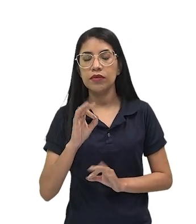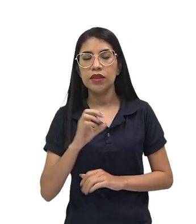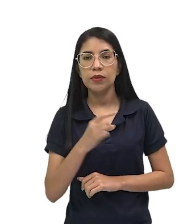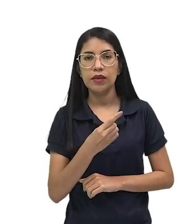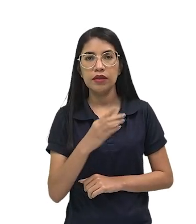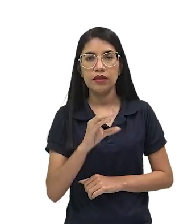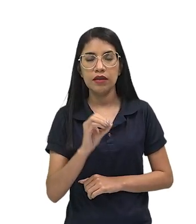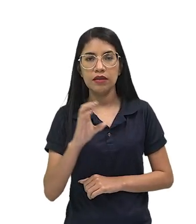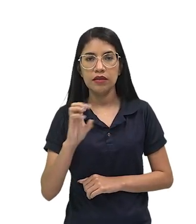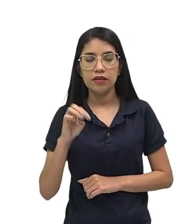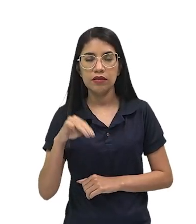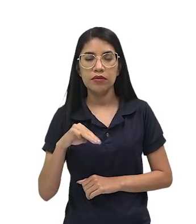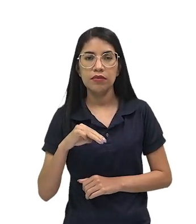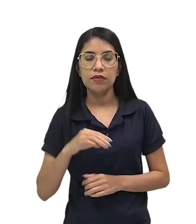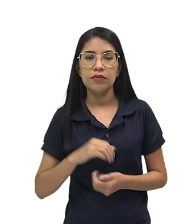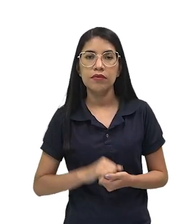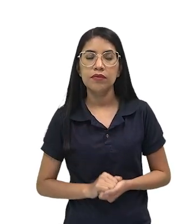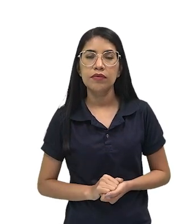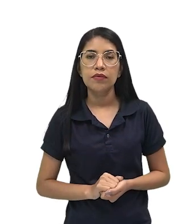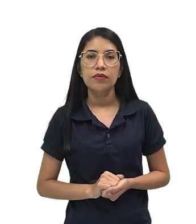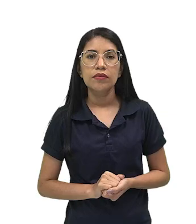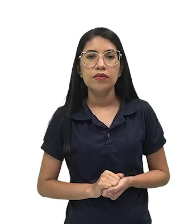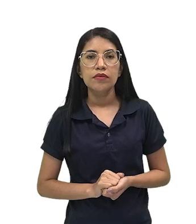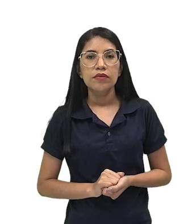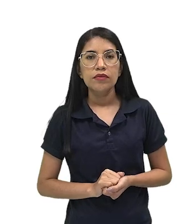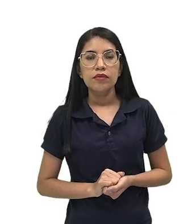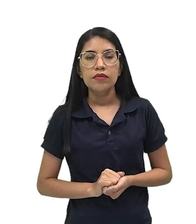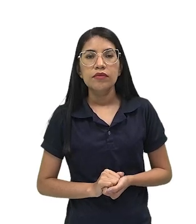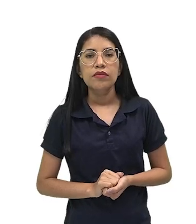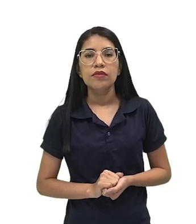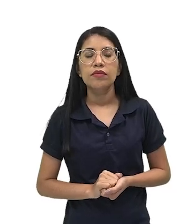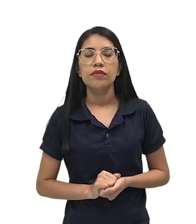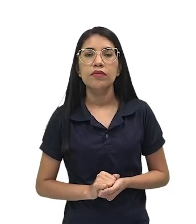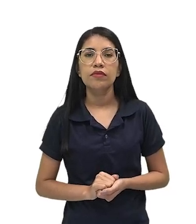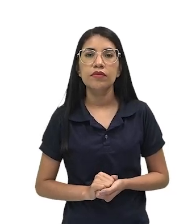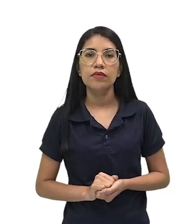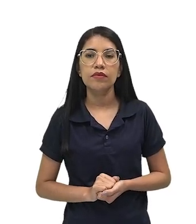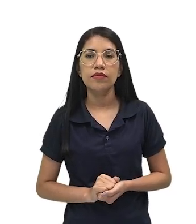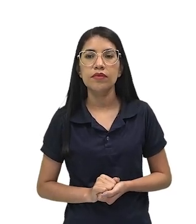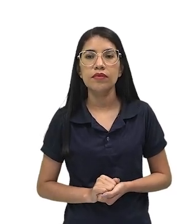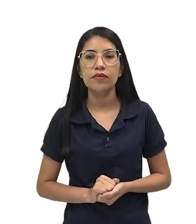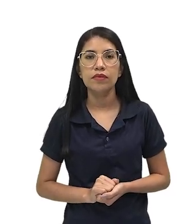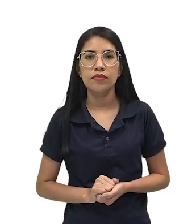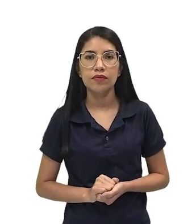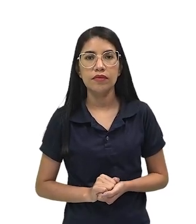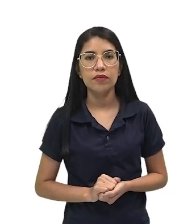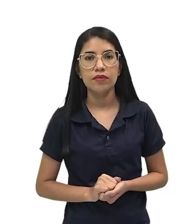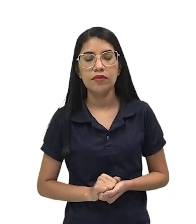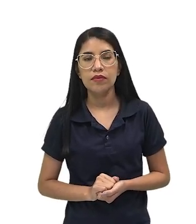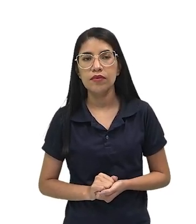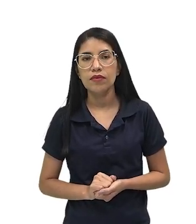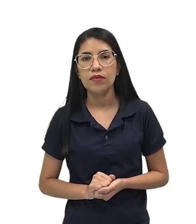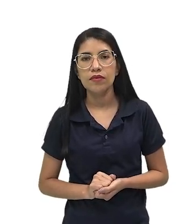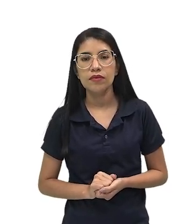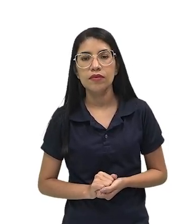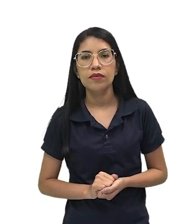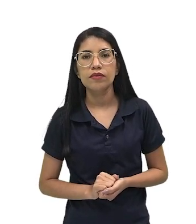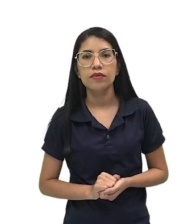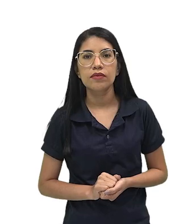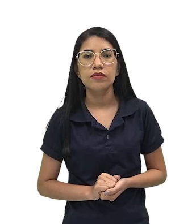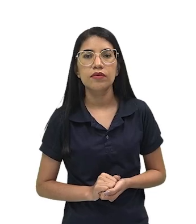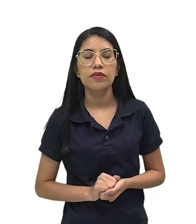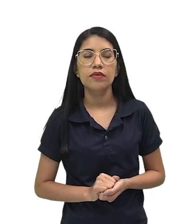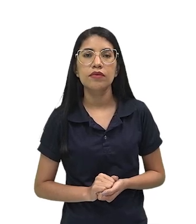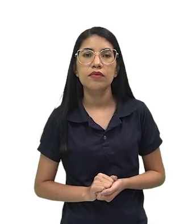caso, descobrimos a altura deste cilindro. Beleza?